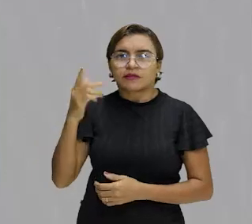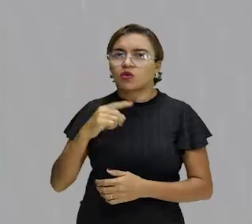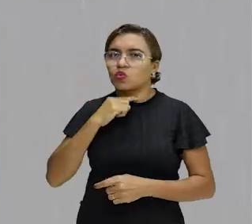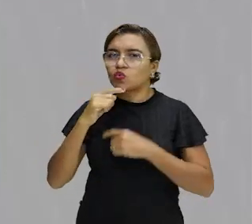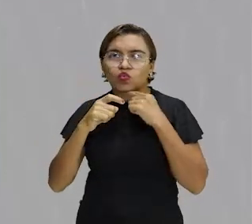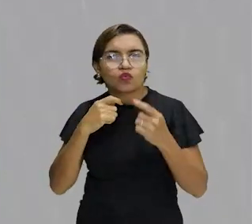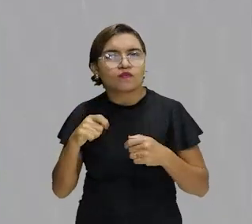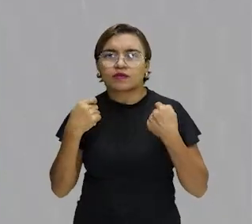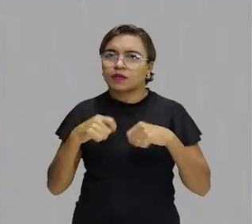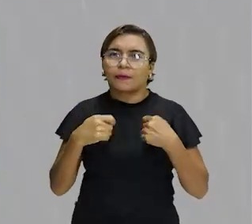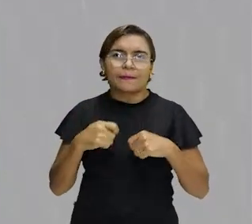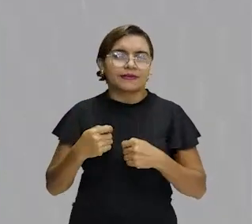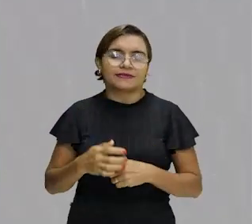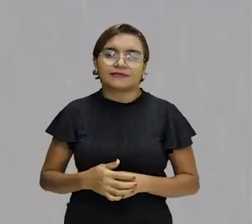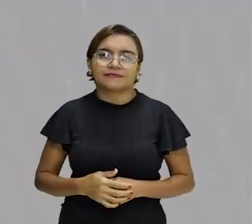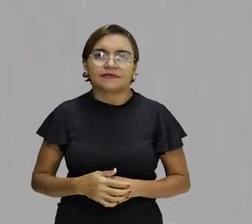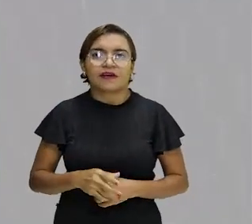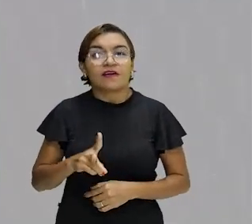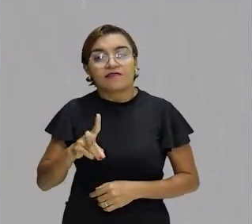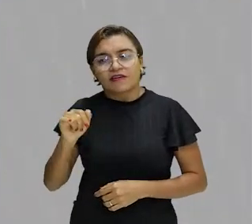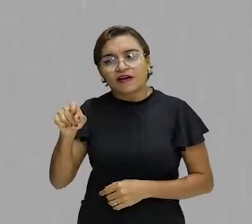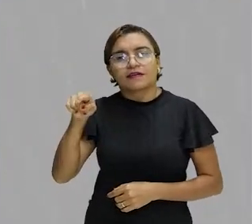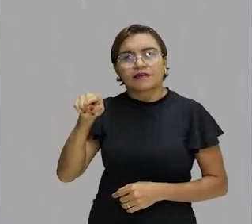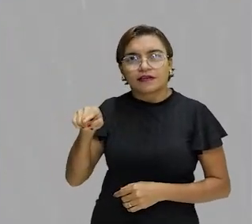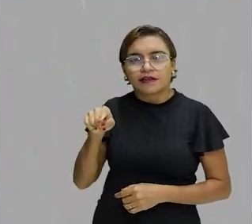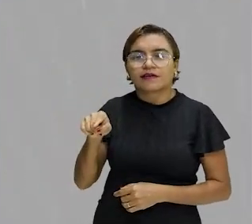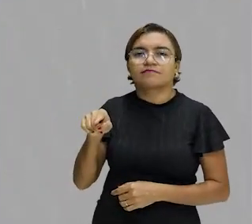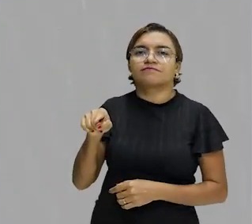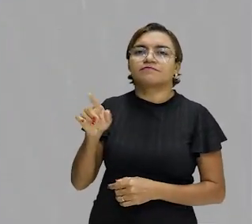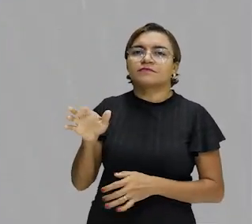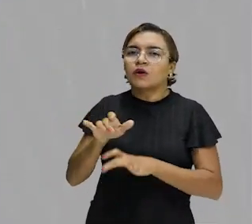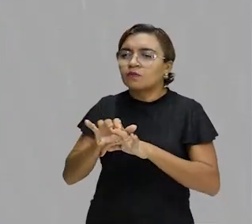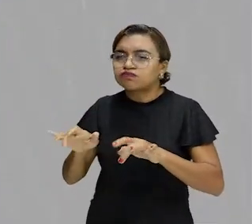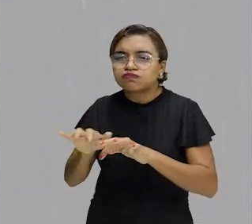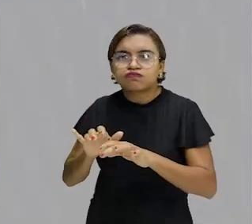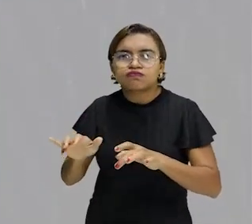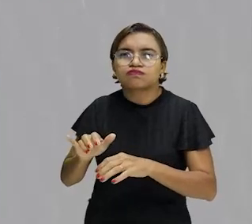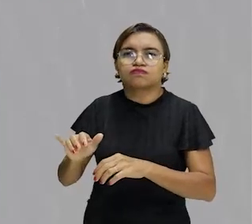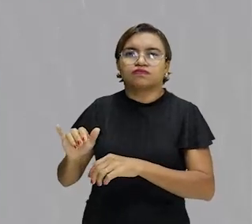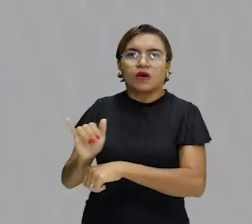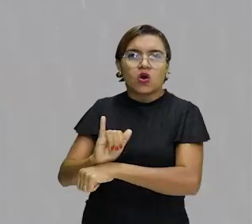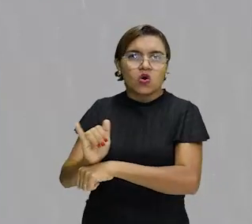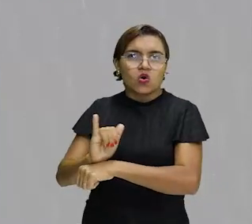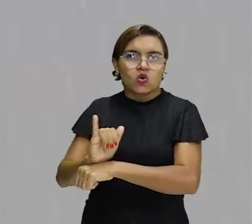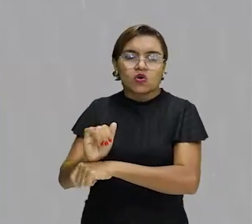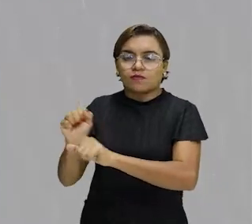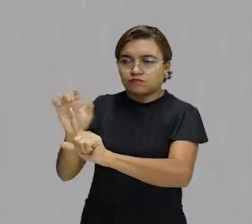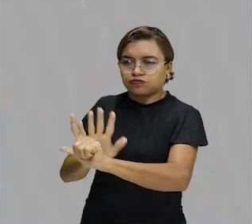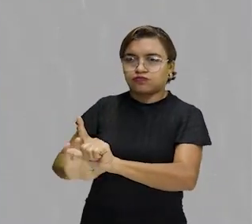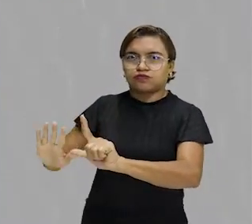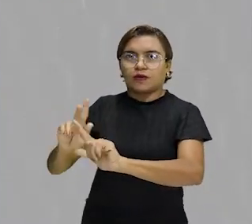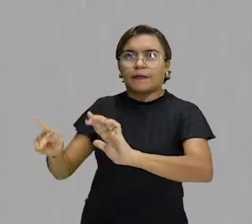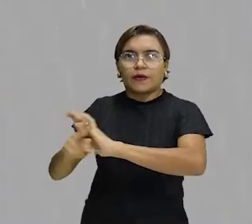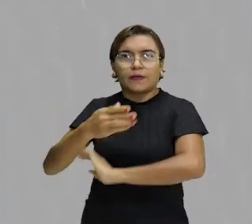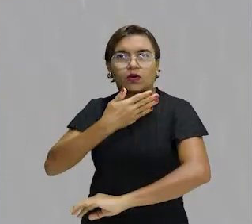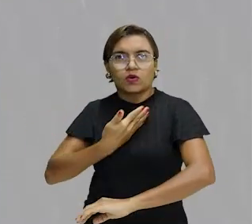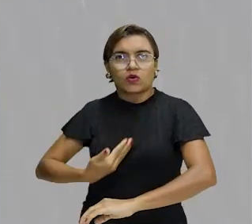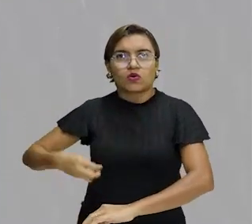é para que você consiga enxergar com mais facilidade a relação entre a função logarítmica e a